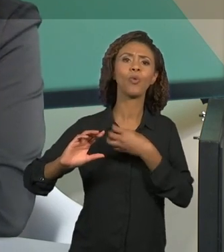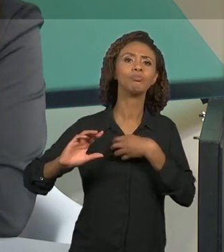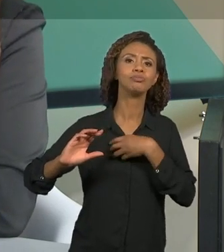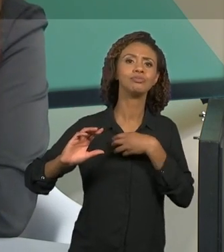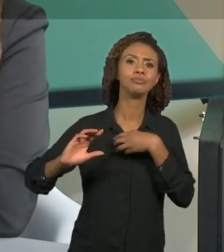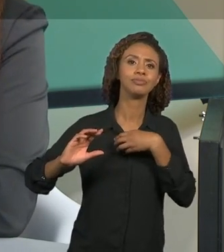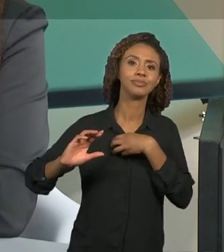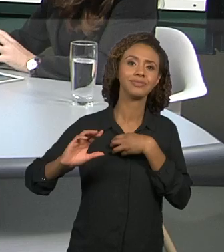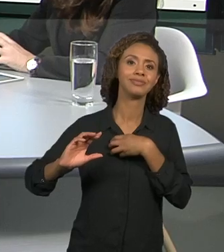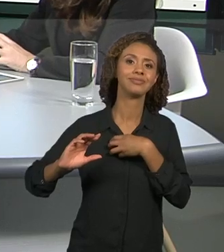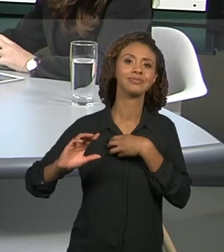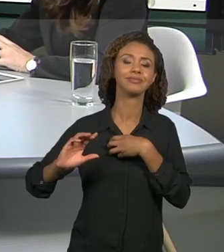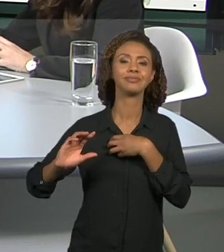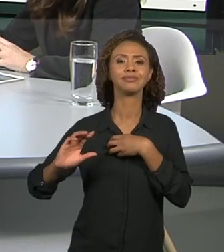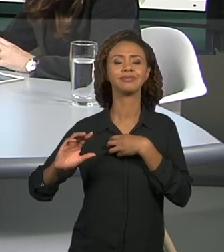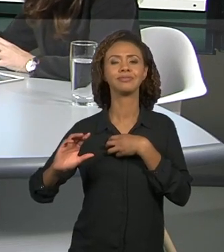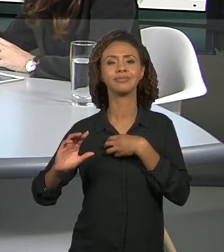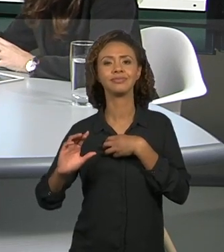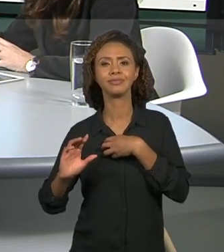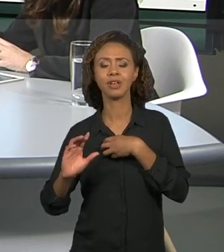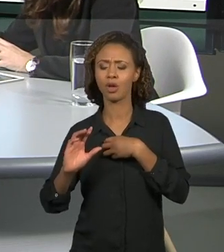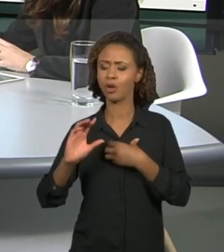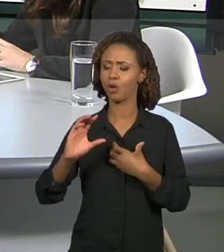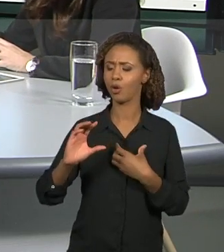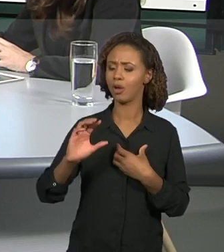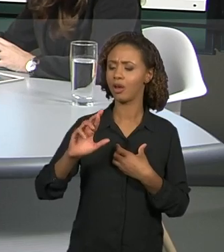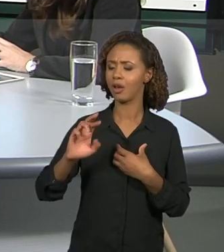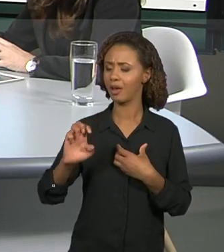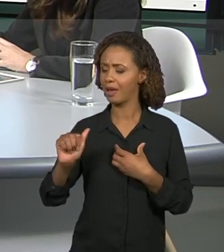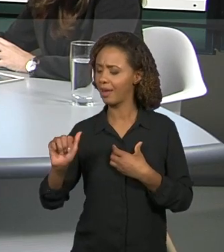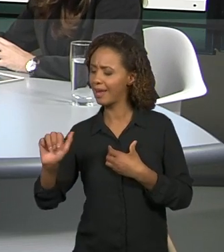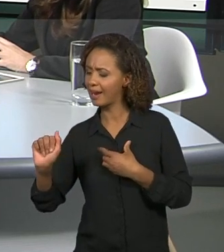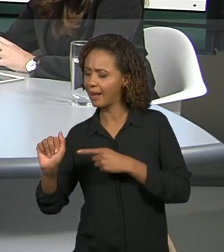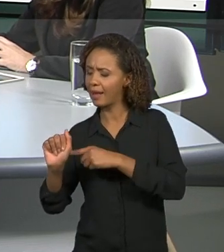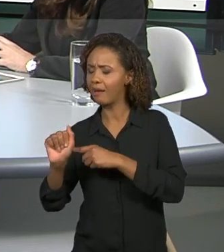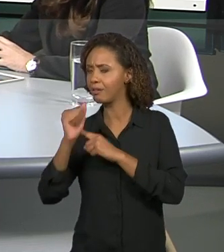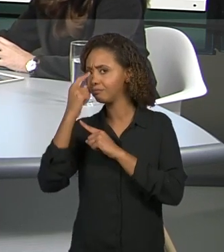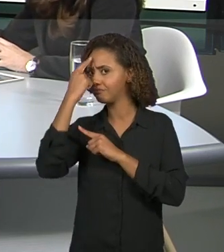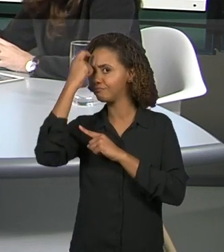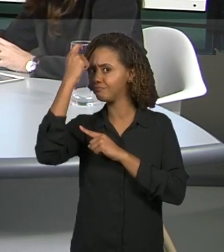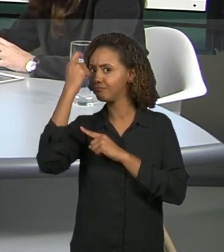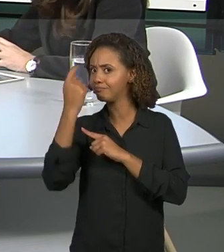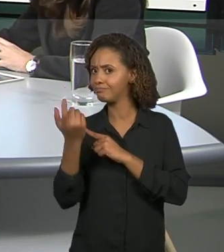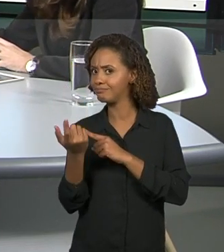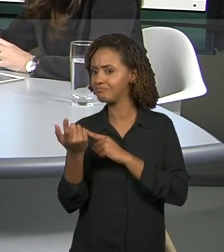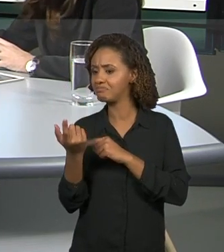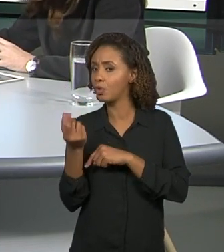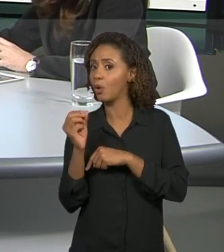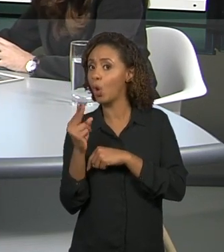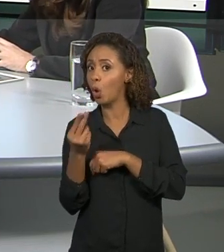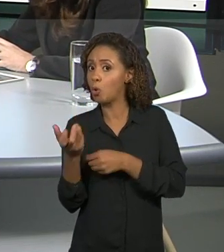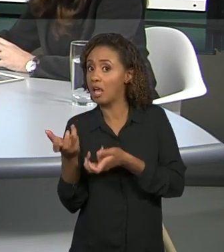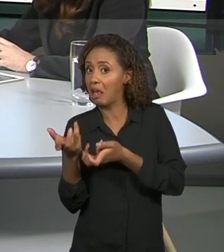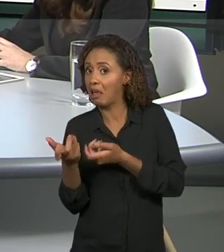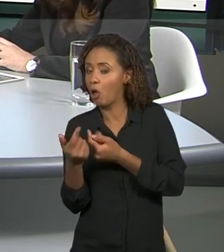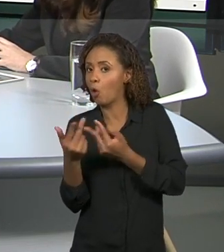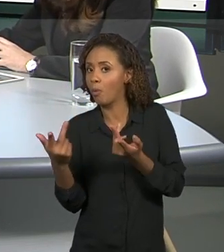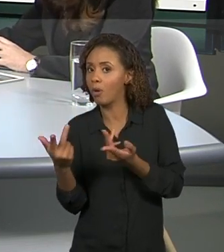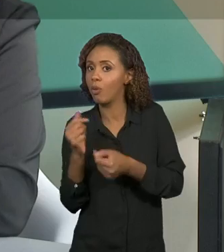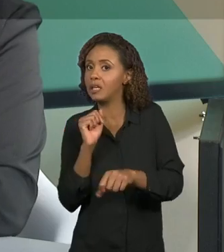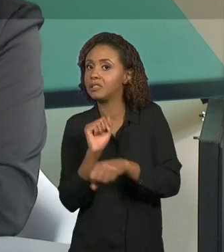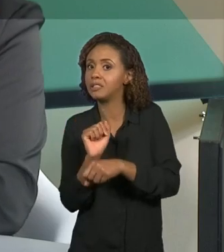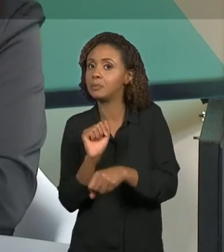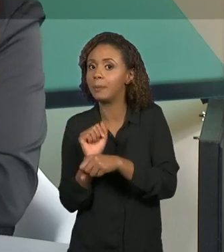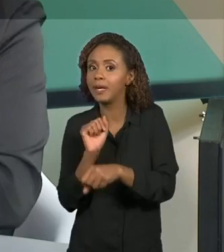essa dinâmica em termos o como que eu criei a idealizou essa dinâmica né isso que é espera alguma coisa do